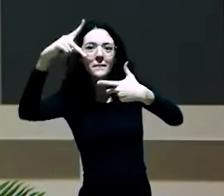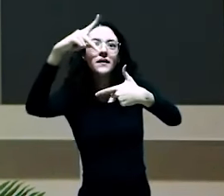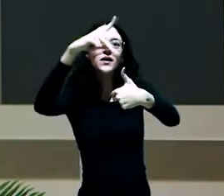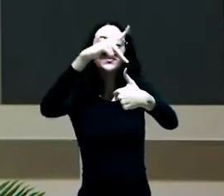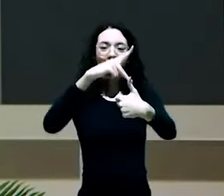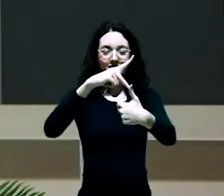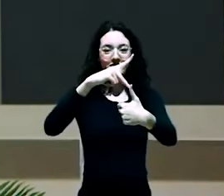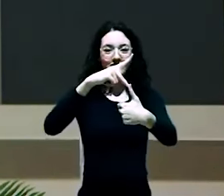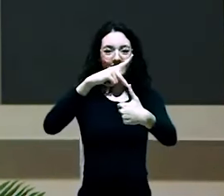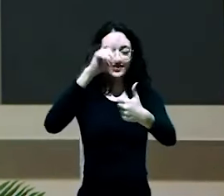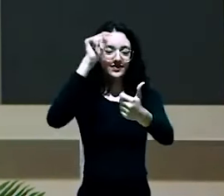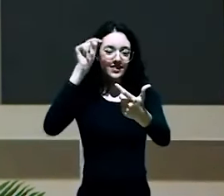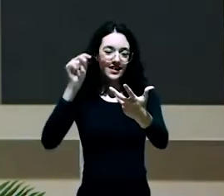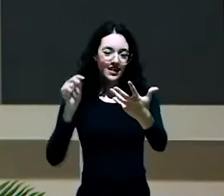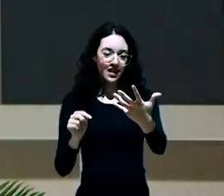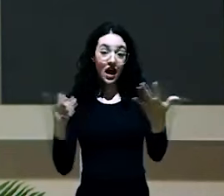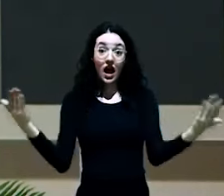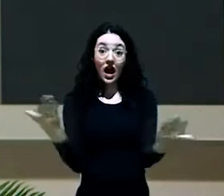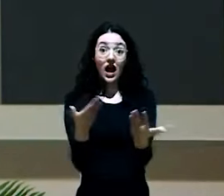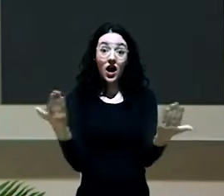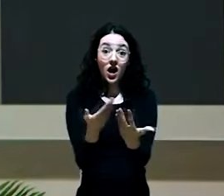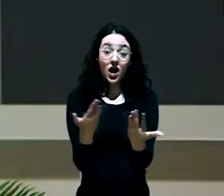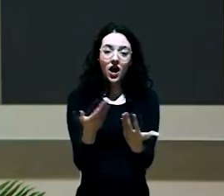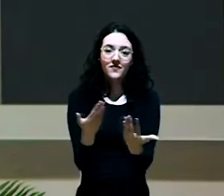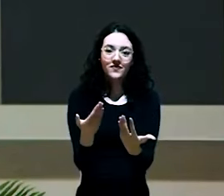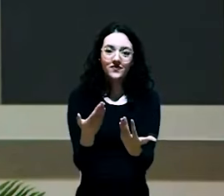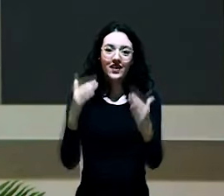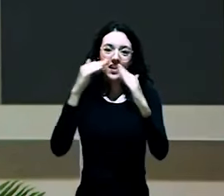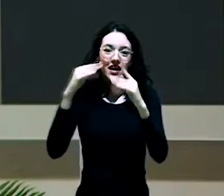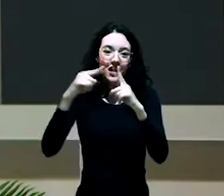Azusa. Hoje não vai ser diferente para terminar.